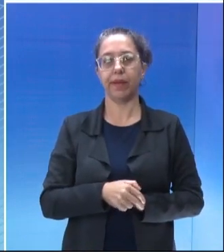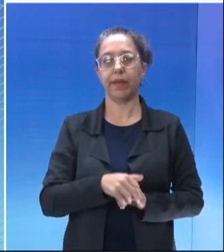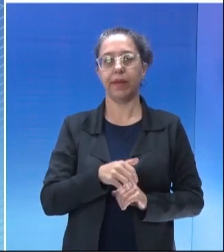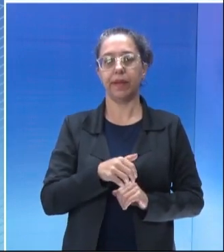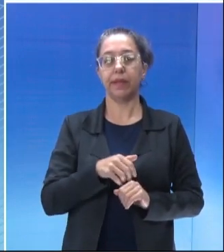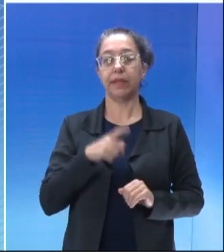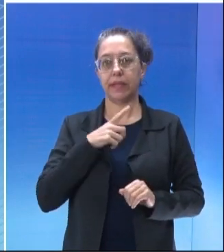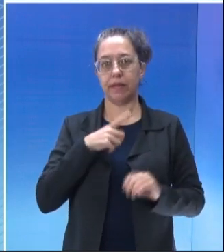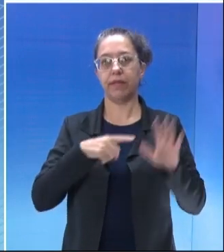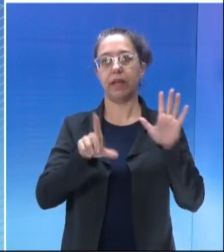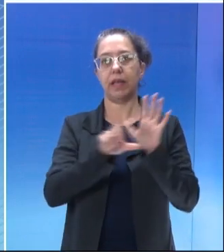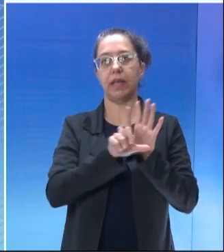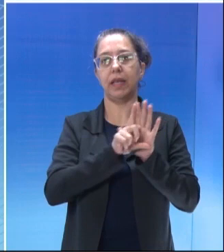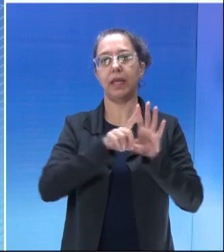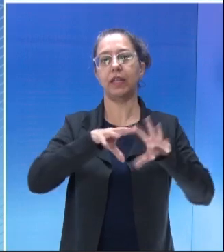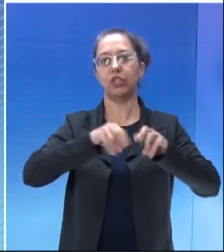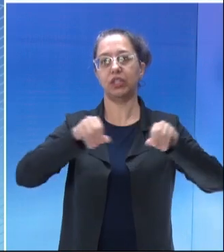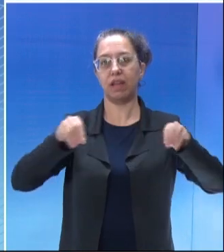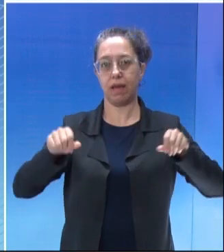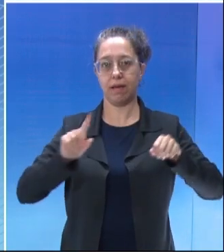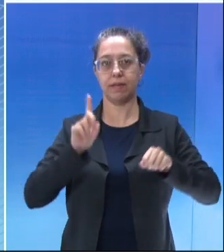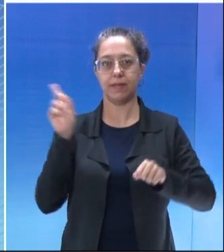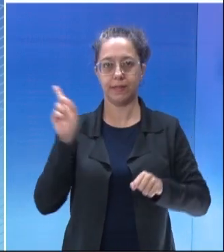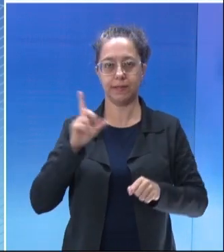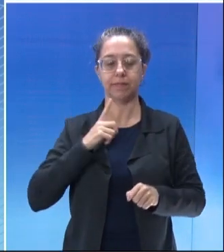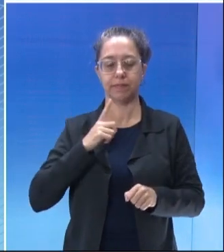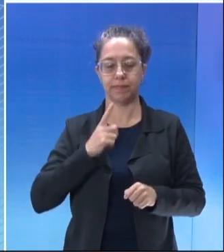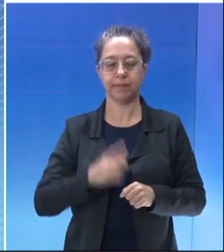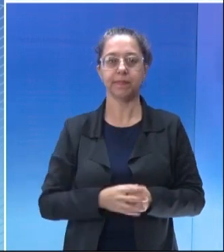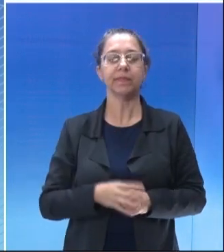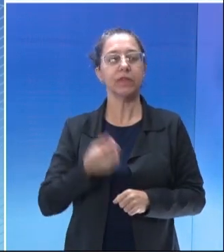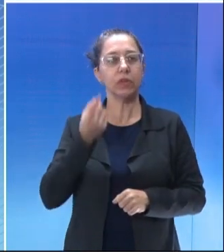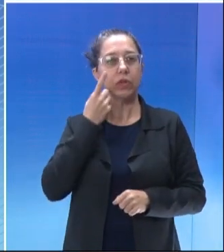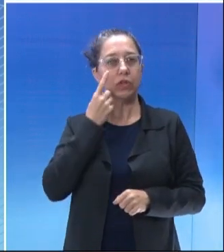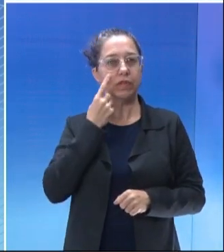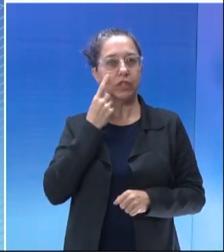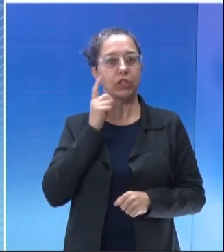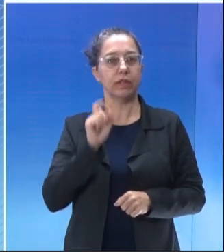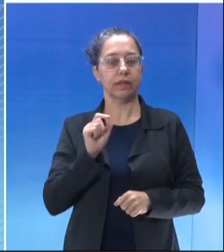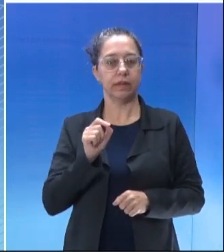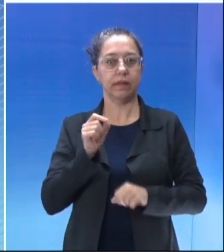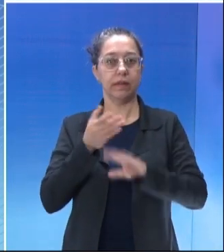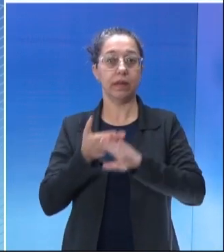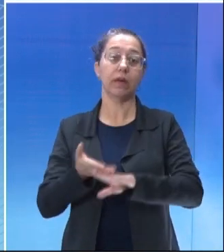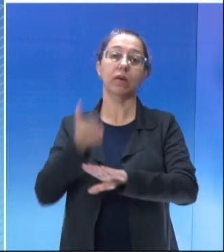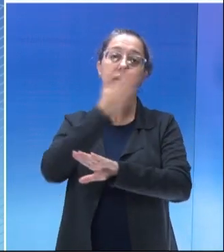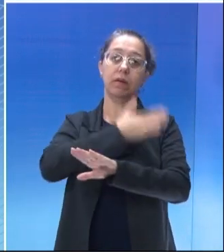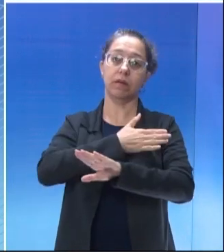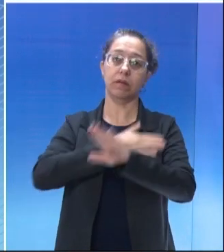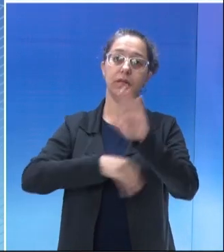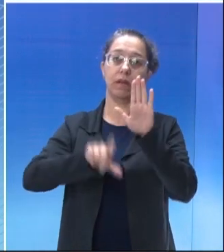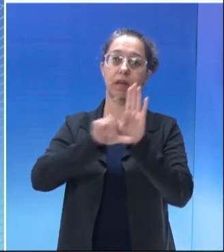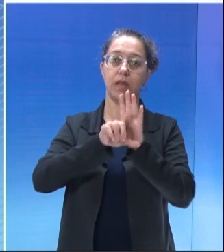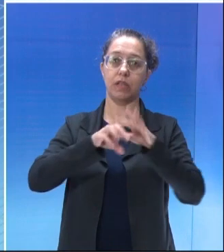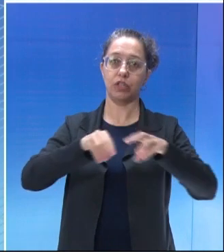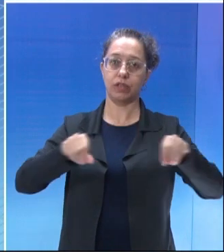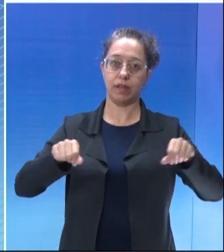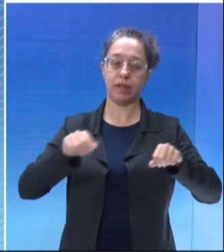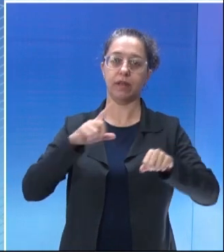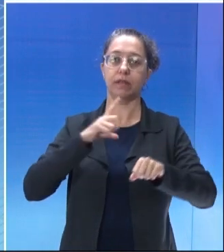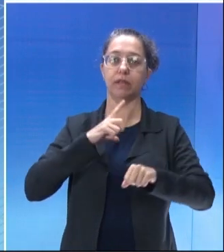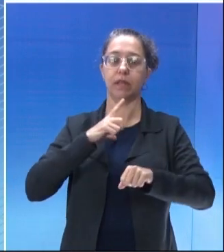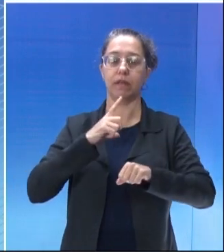de Terras. O que é interessante se observar dessa Lei de Terras? Antes da Lei de Terras, nós tivemos aí